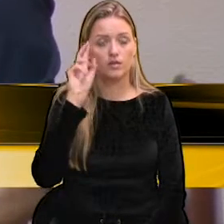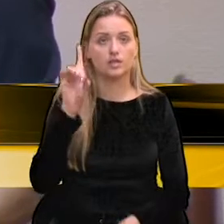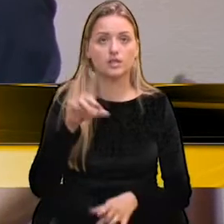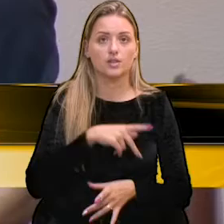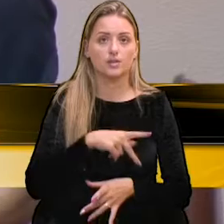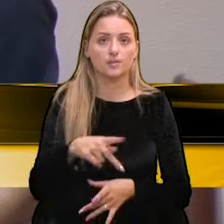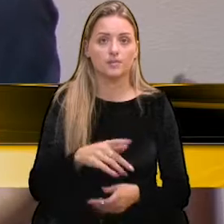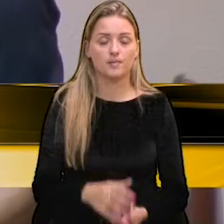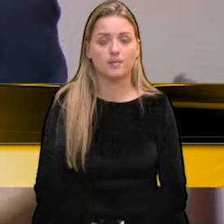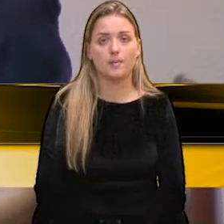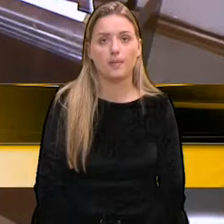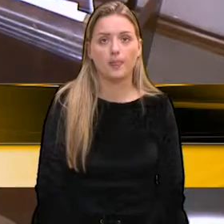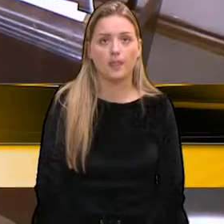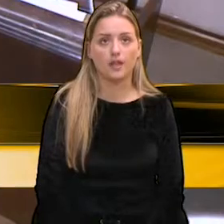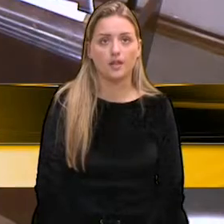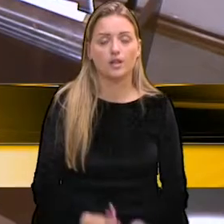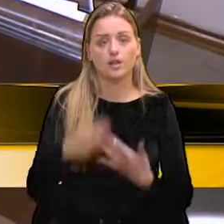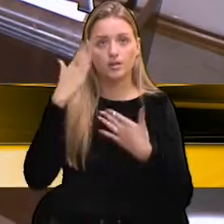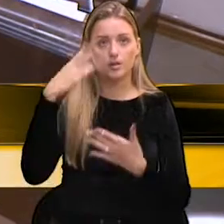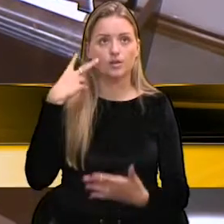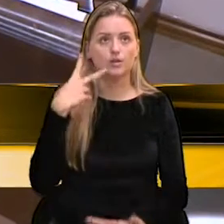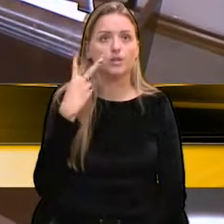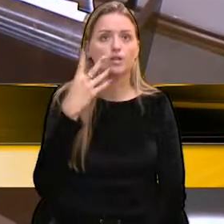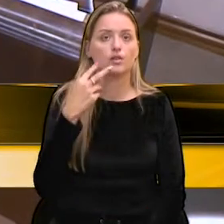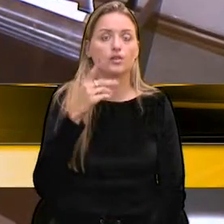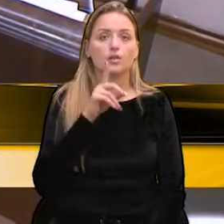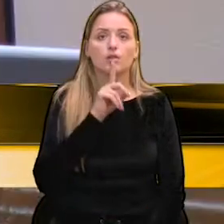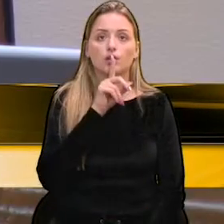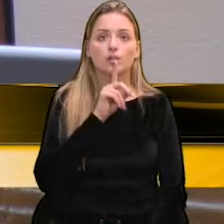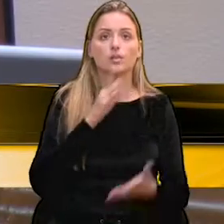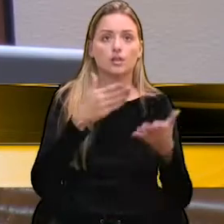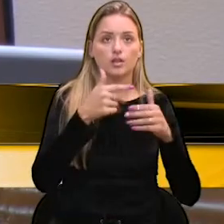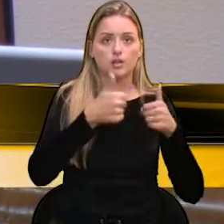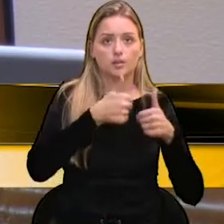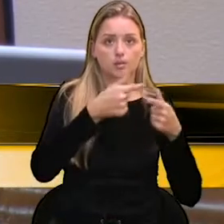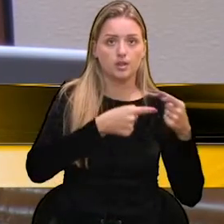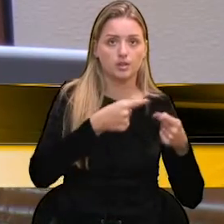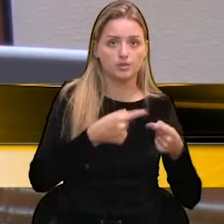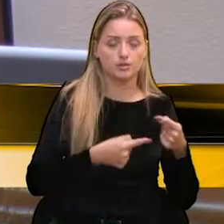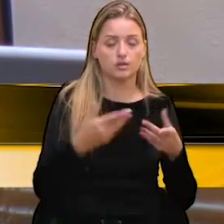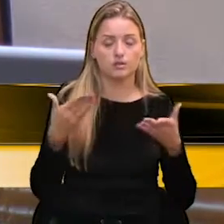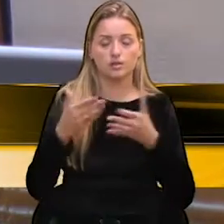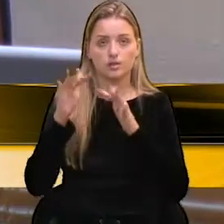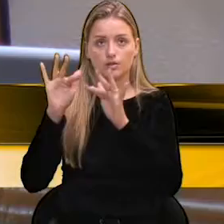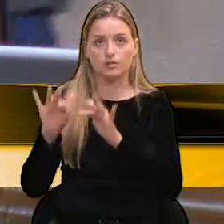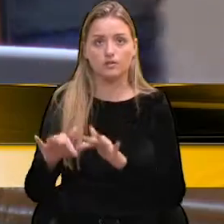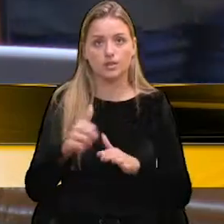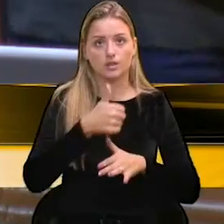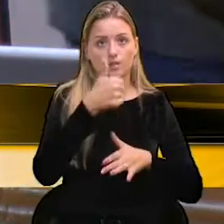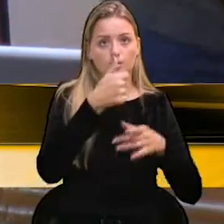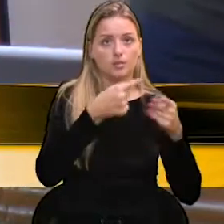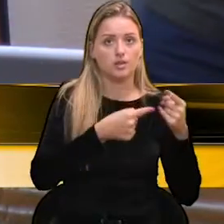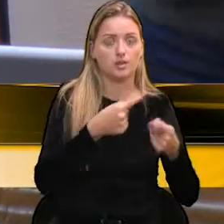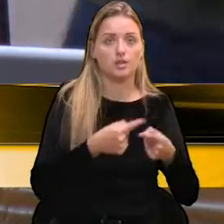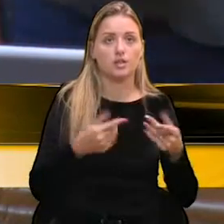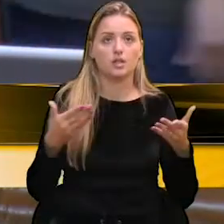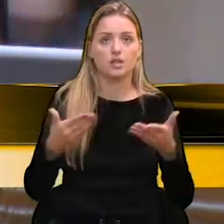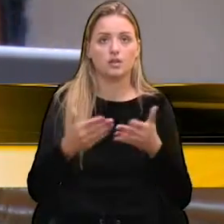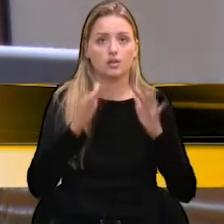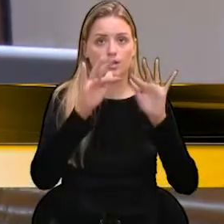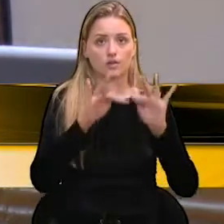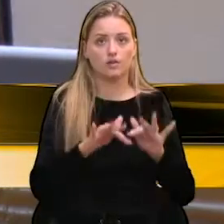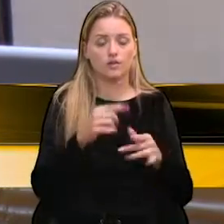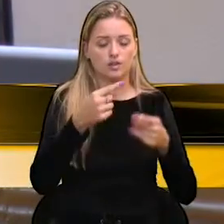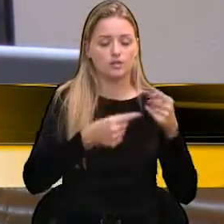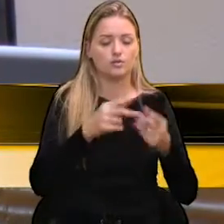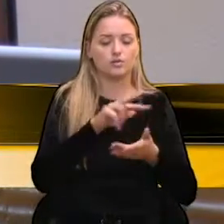Era isso, senhor presidente. Muito obrigado, vereador Alberto. Está em primeira discussão. Encerrada a primeira discussão e encerrada a